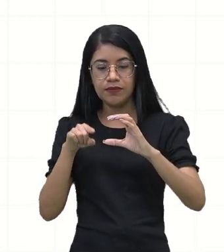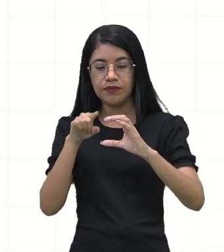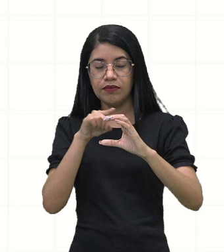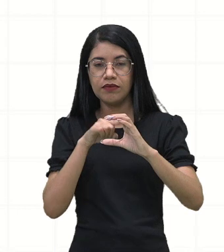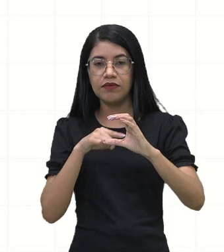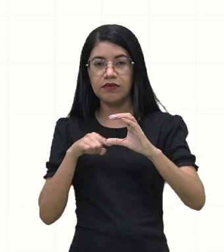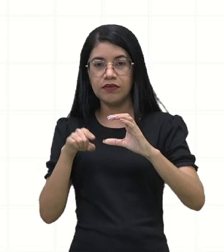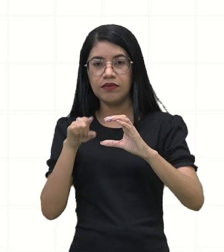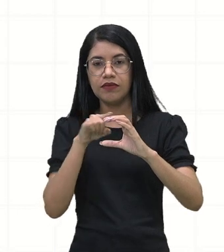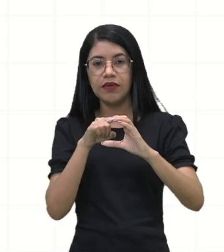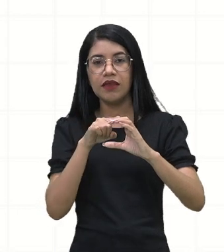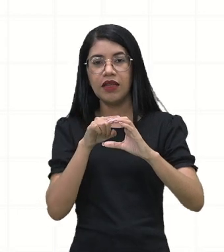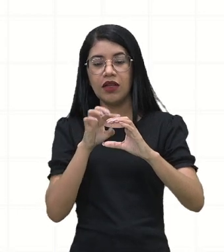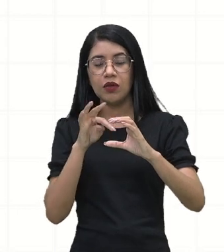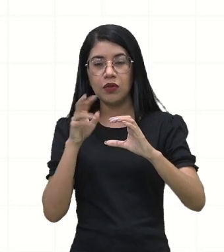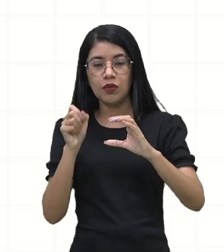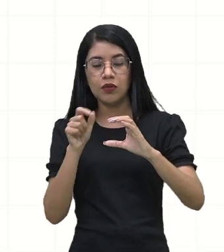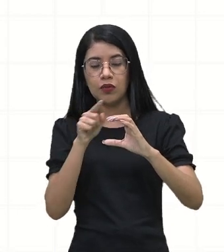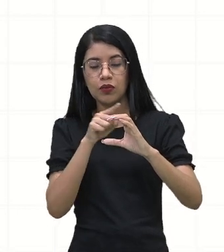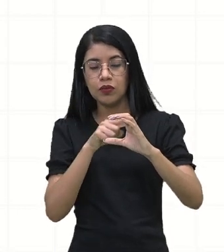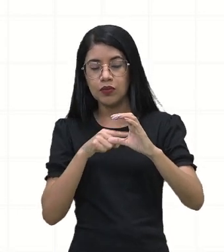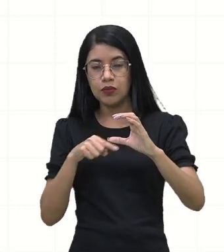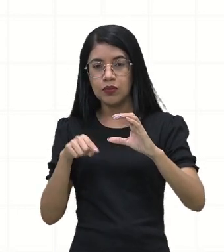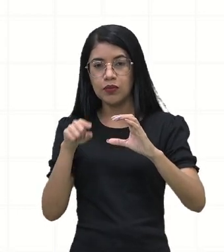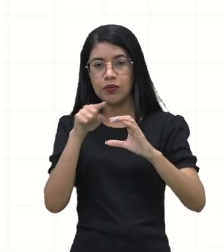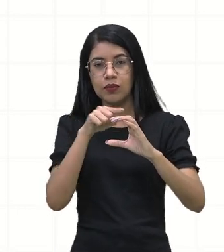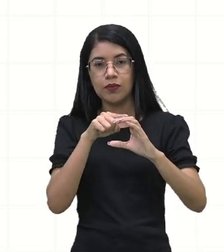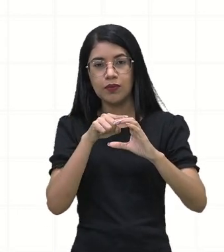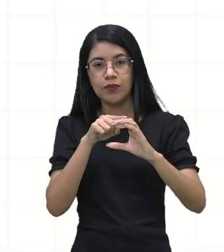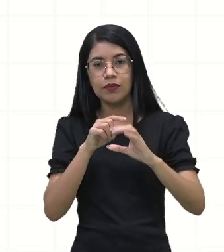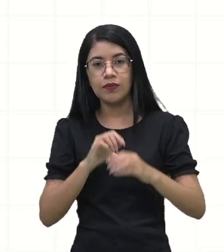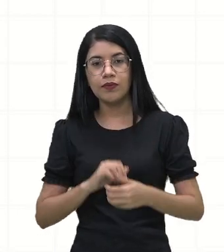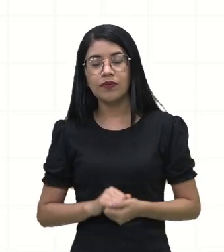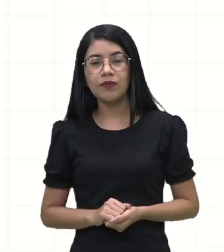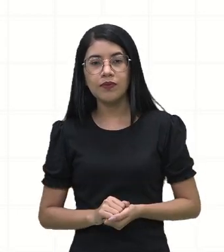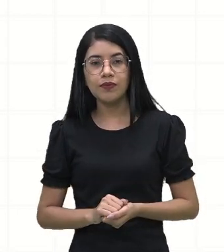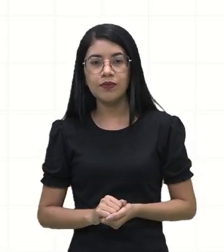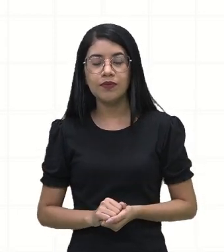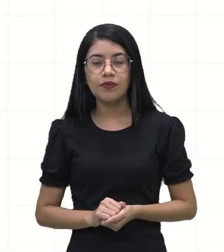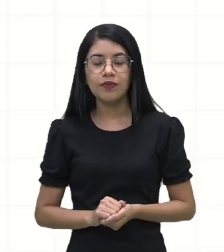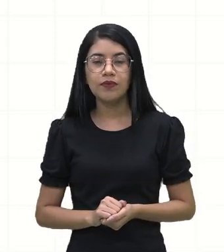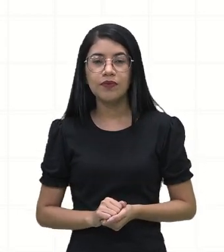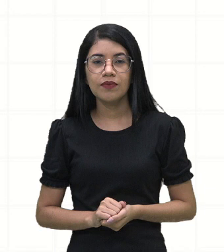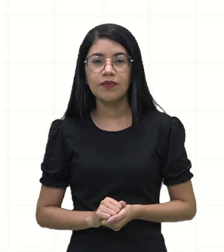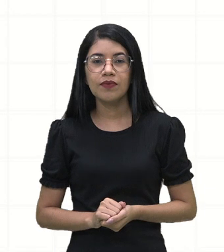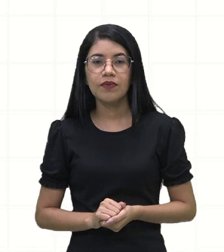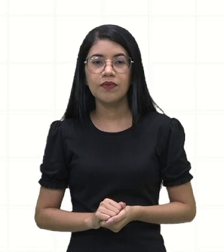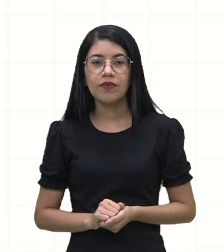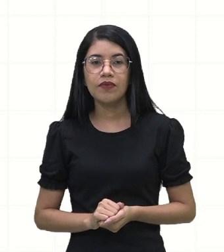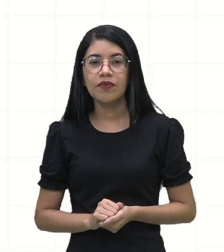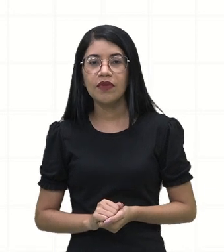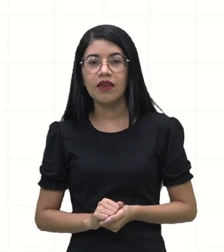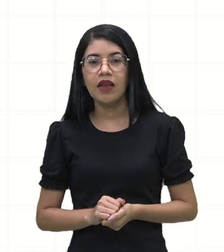toda essa medida aqui, ó, né? Tá? Da